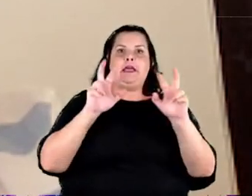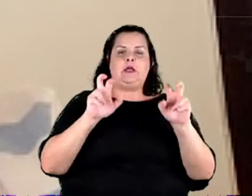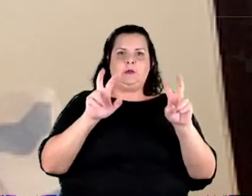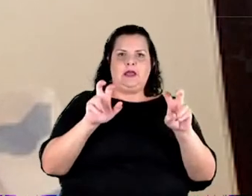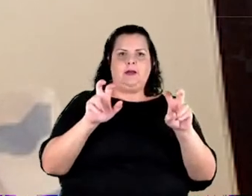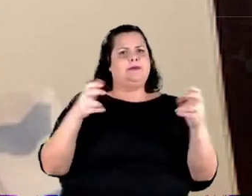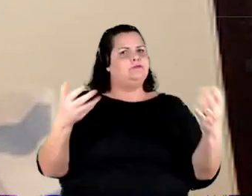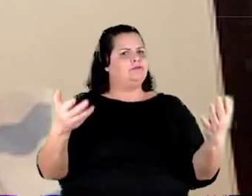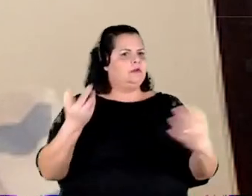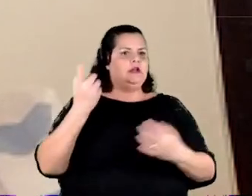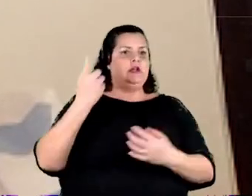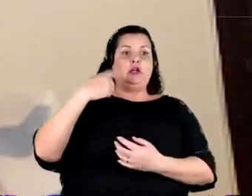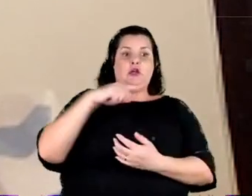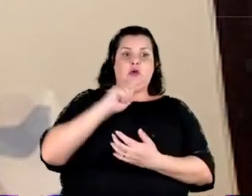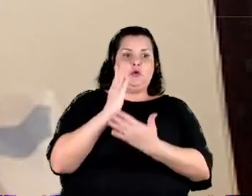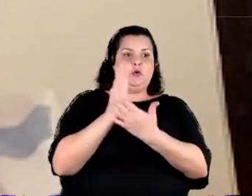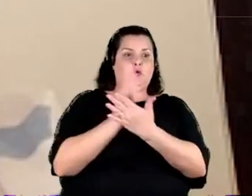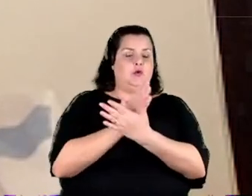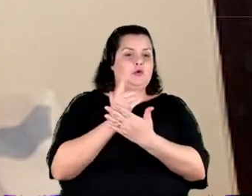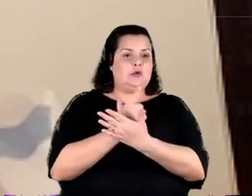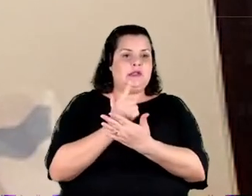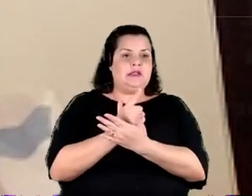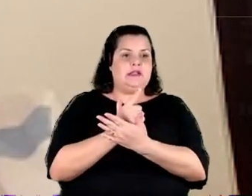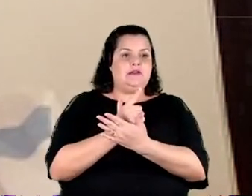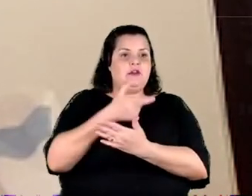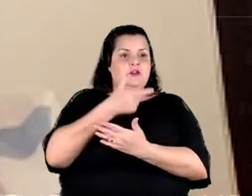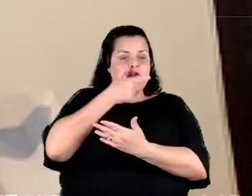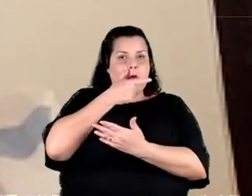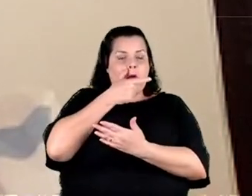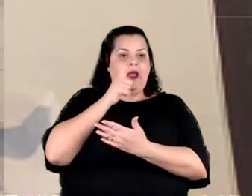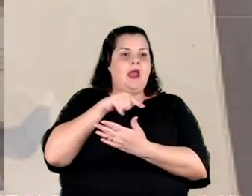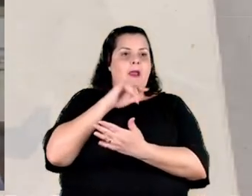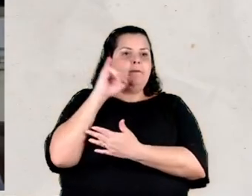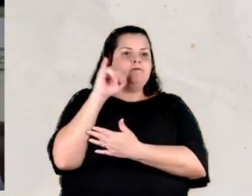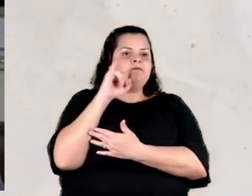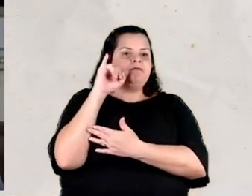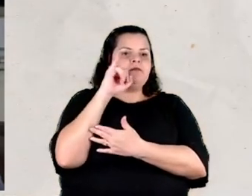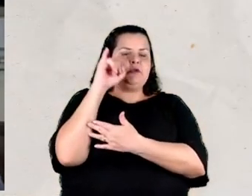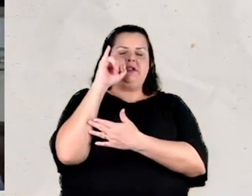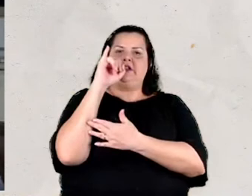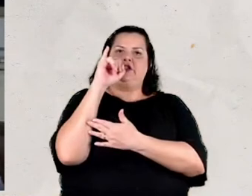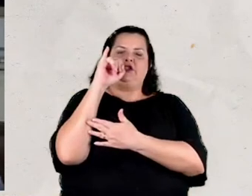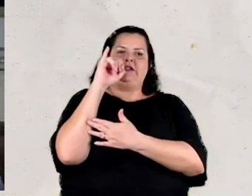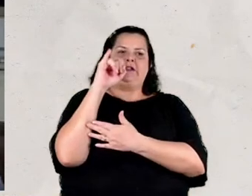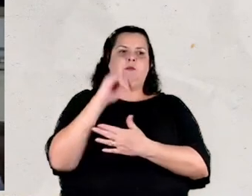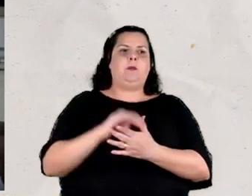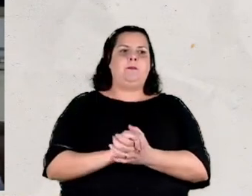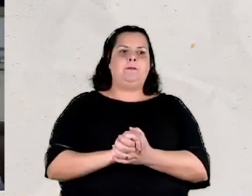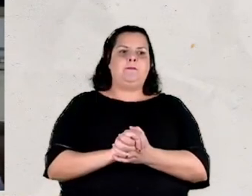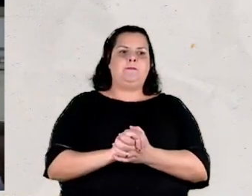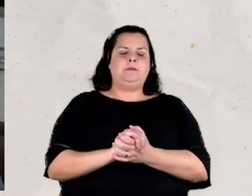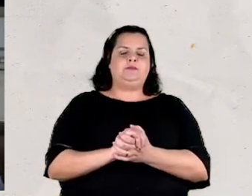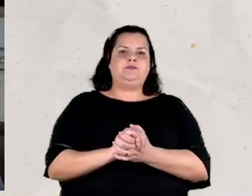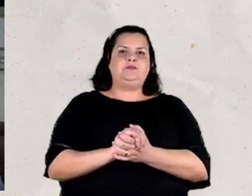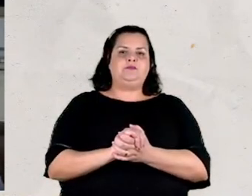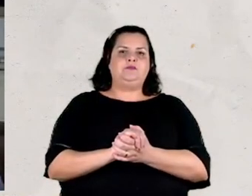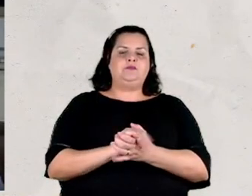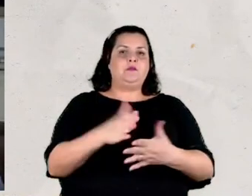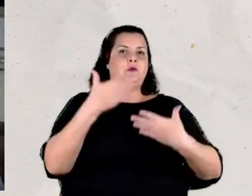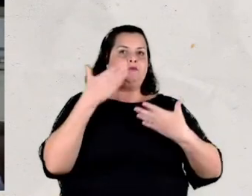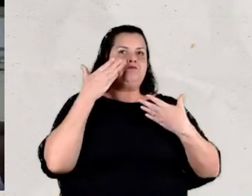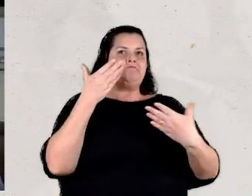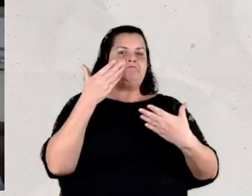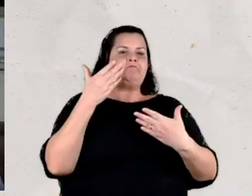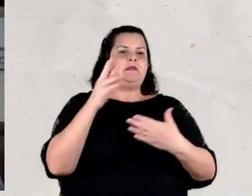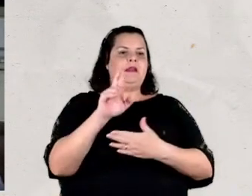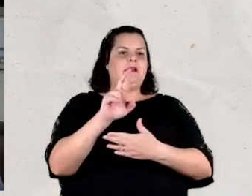ponto alto nessa trajetória. Muito obrigado, Raul, pelas suas palavras. E,